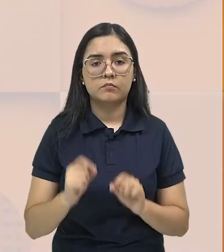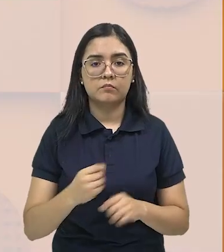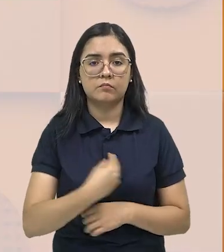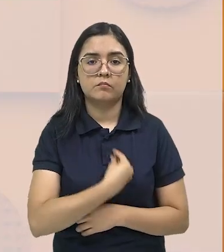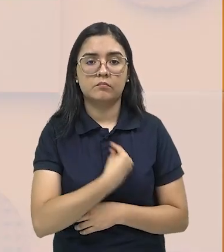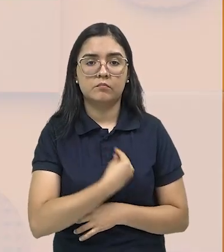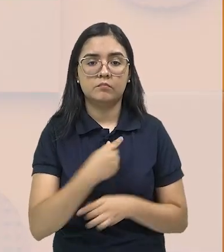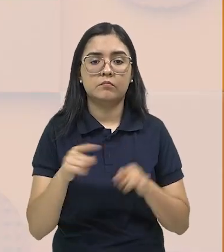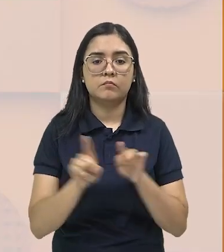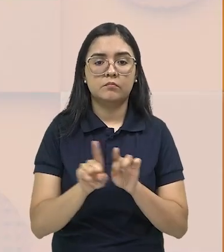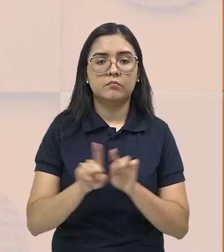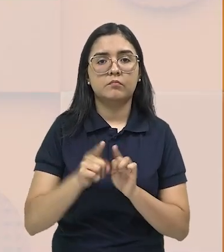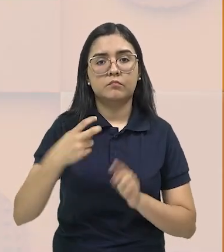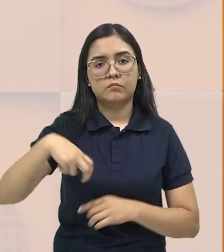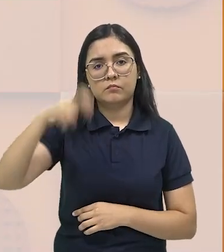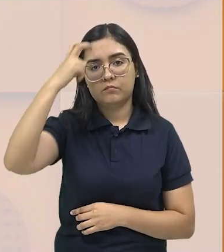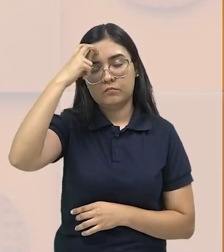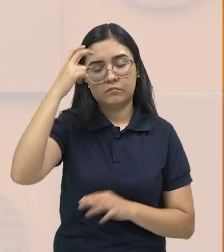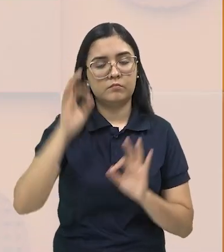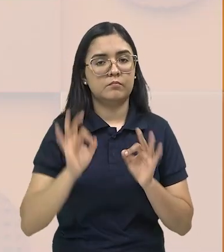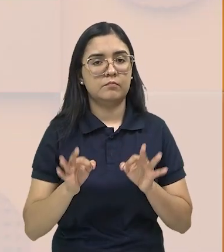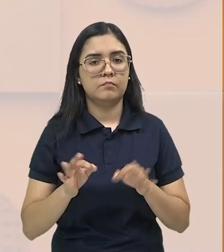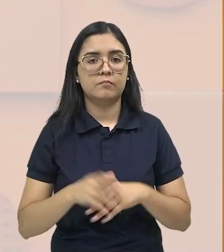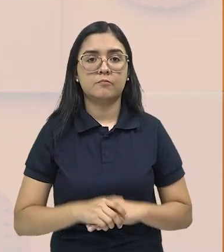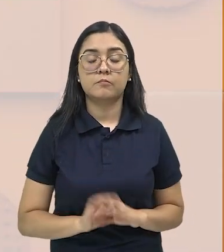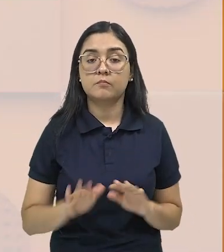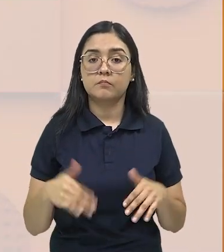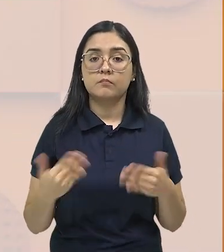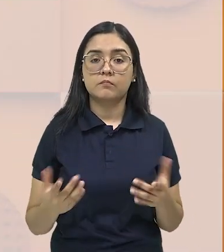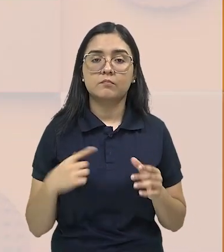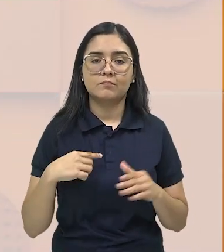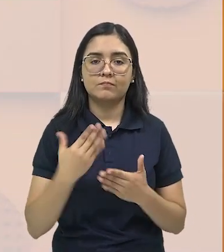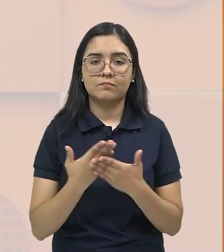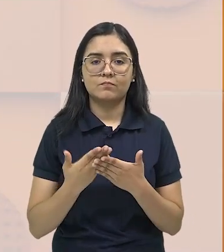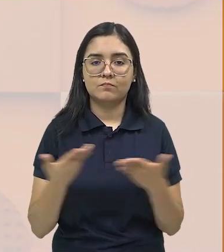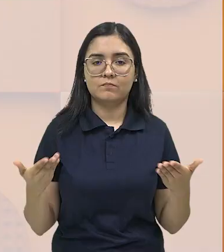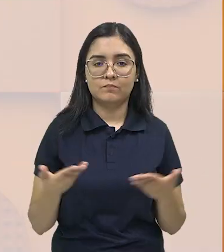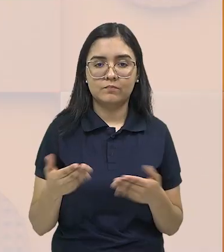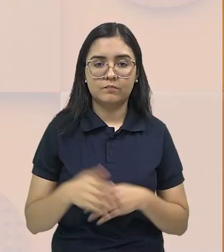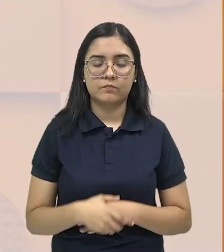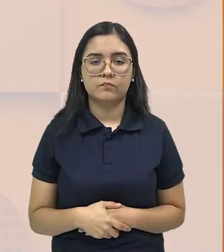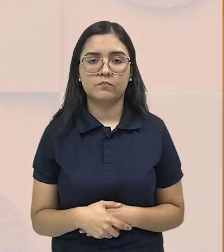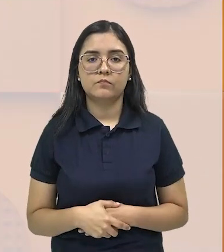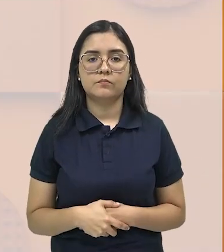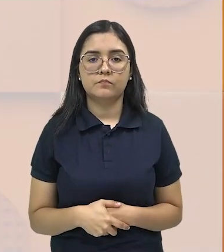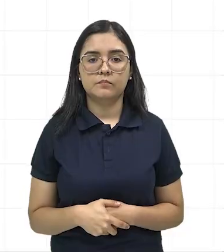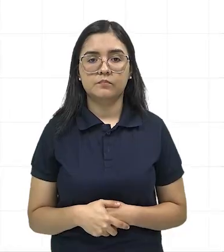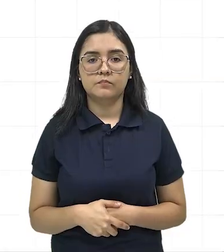vida e das suas culturas. Certinho? Então, essa foi a nossa aula de hoje.